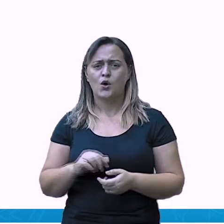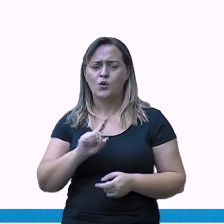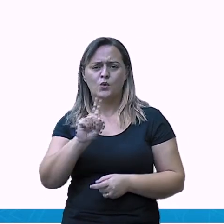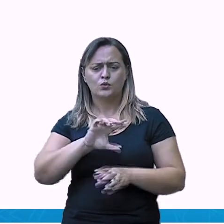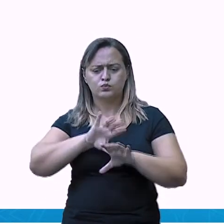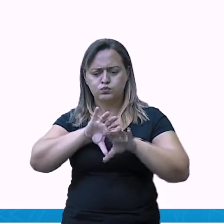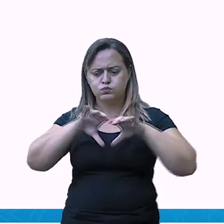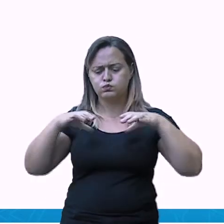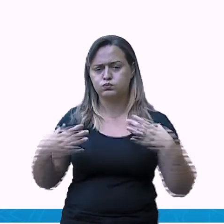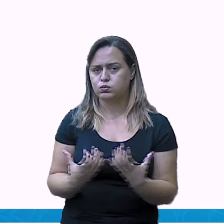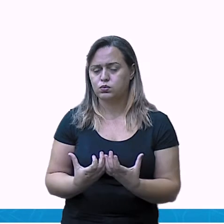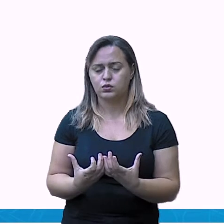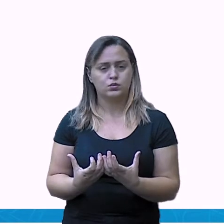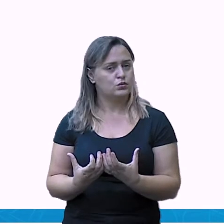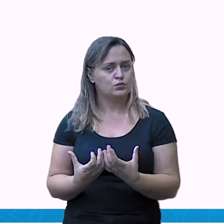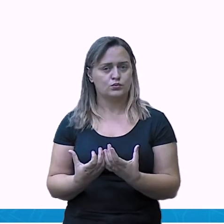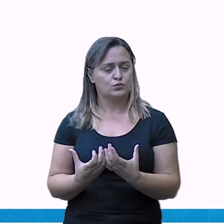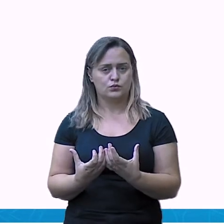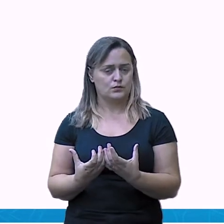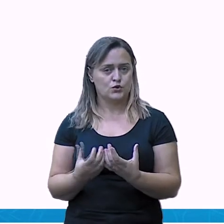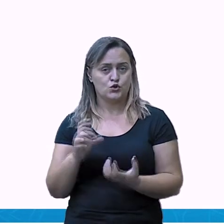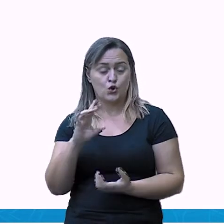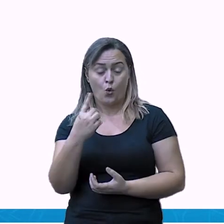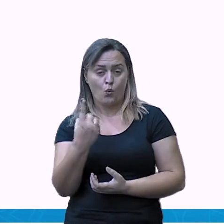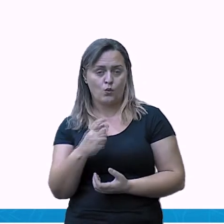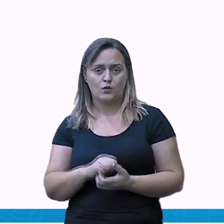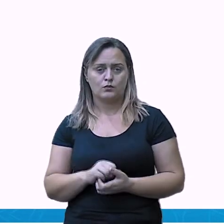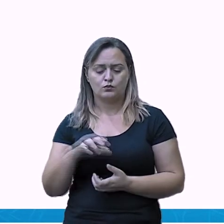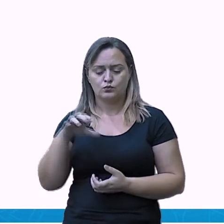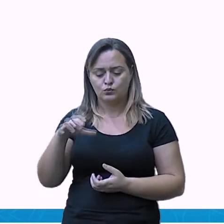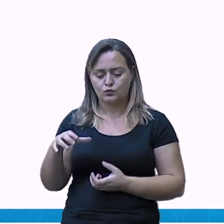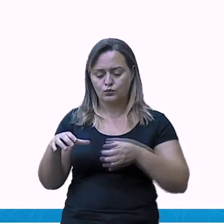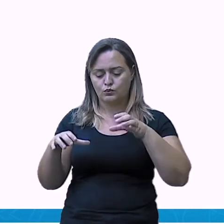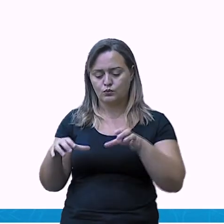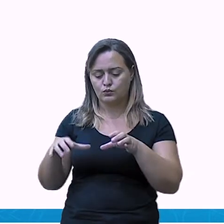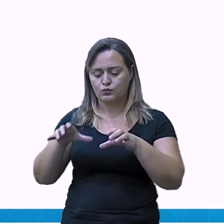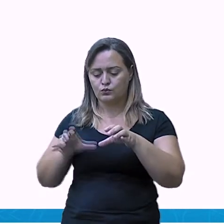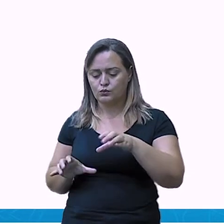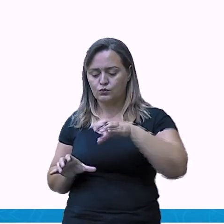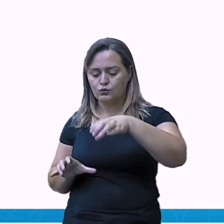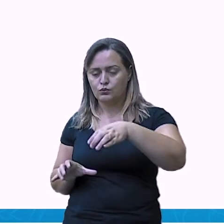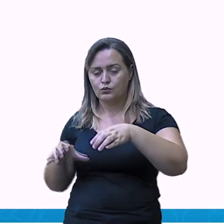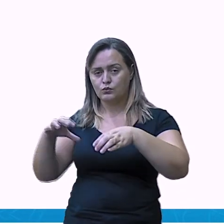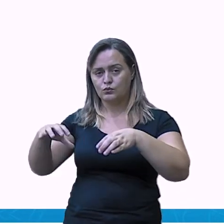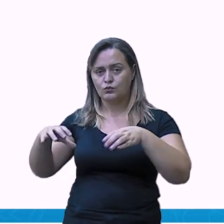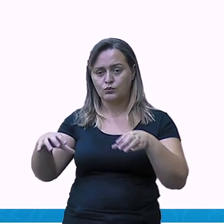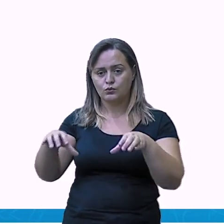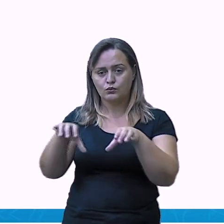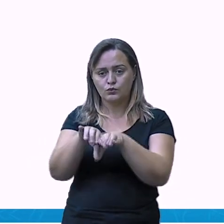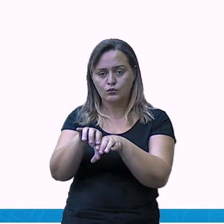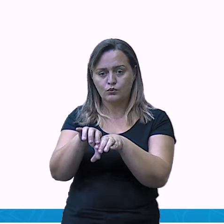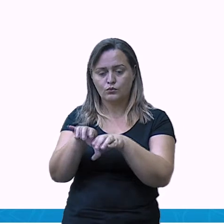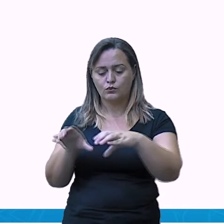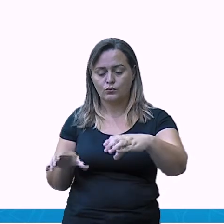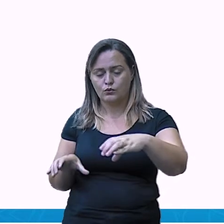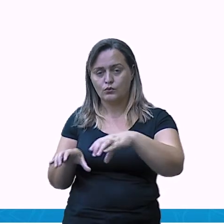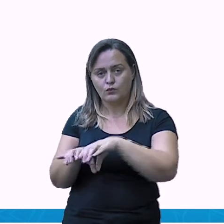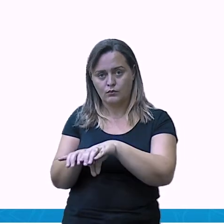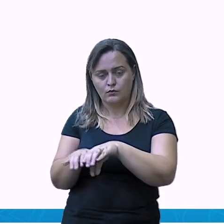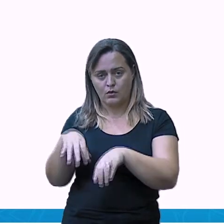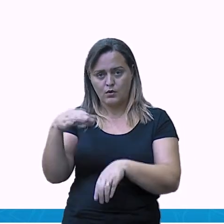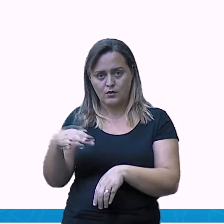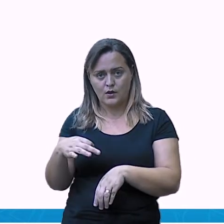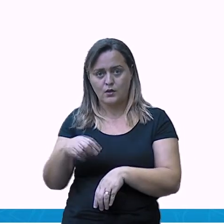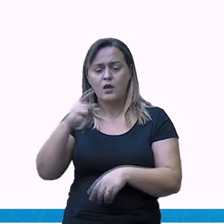São partes como um quebra-cabeça. São partes que vão se encaixando. Então, naquele local do encaixe,